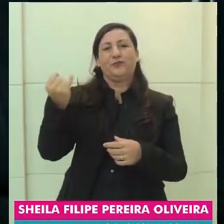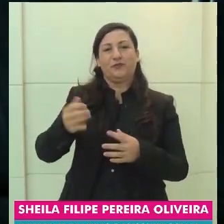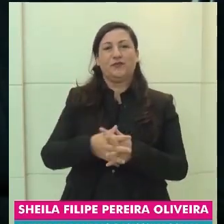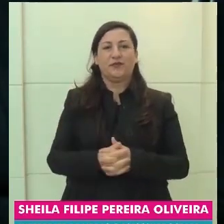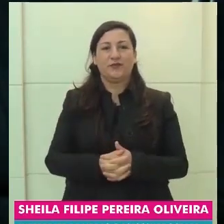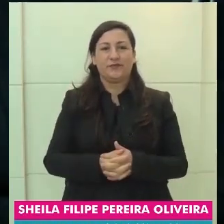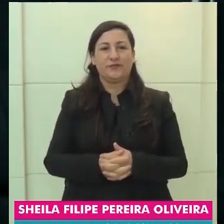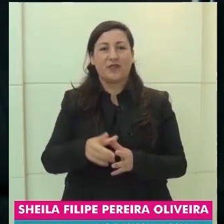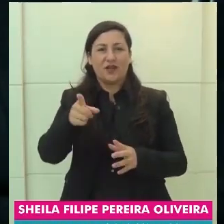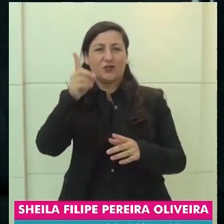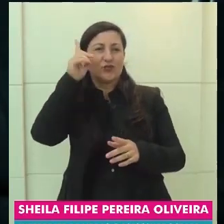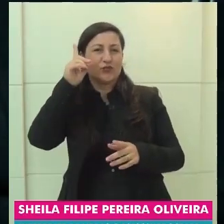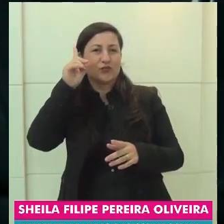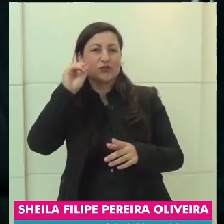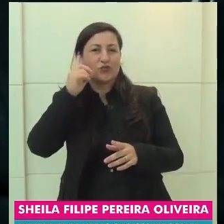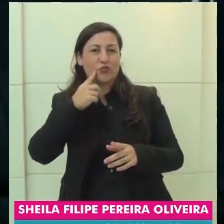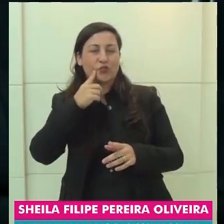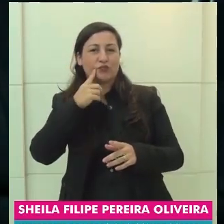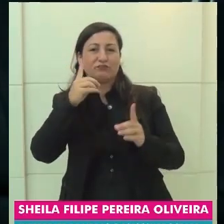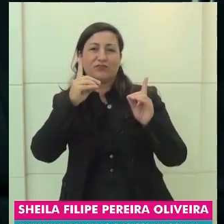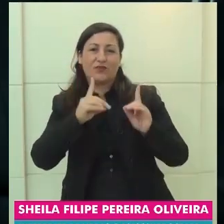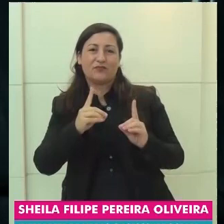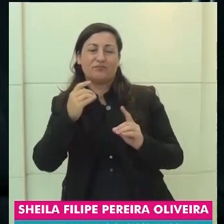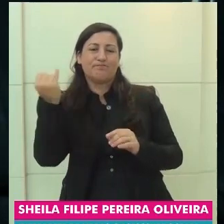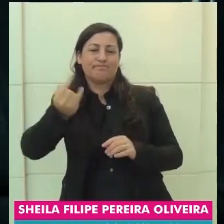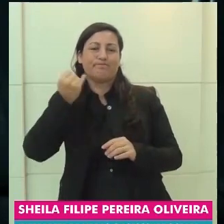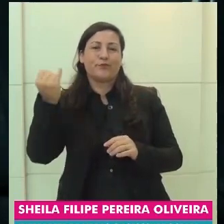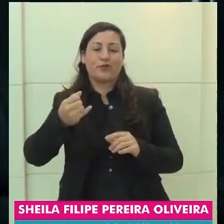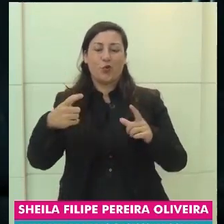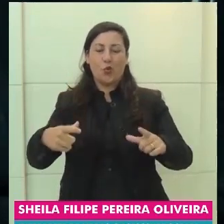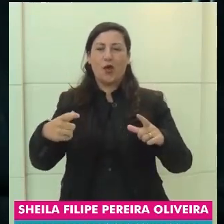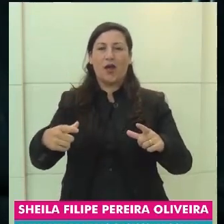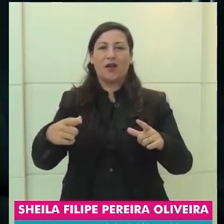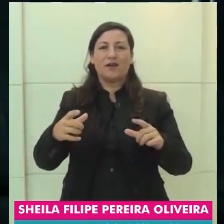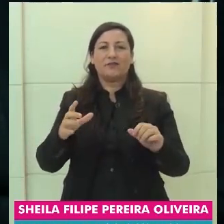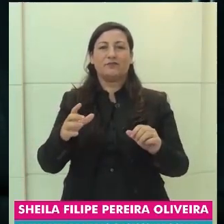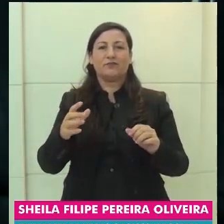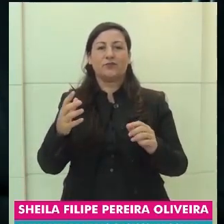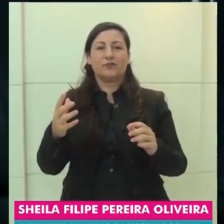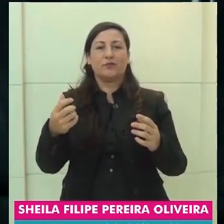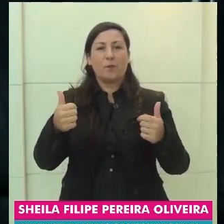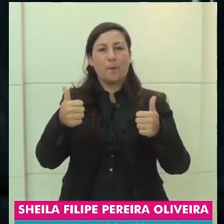à pessoa com deficiência, né? Que é um espaço próprio para poder atender.